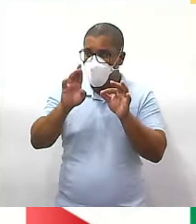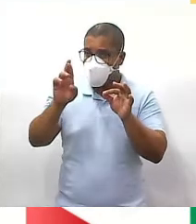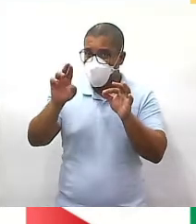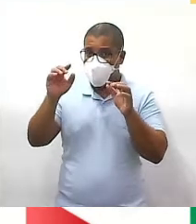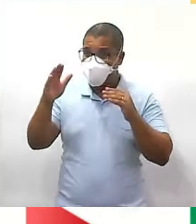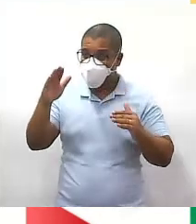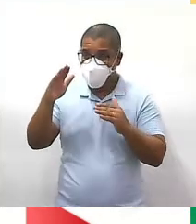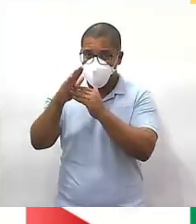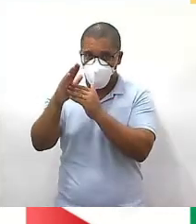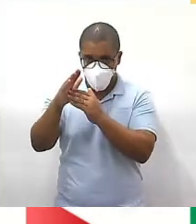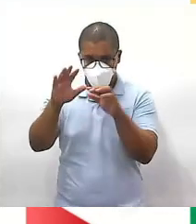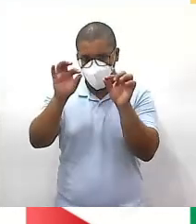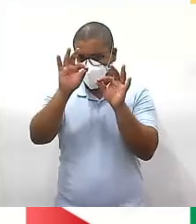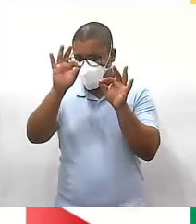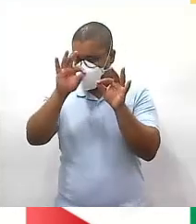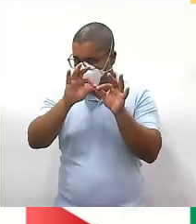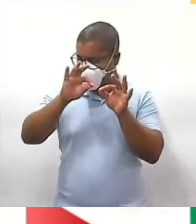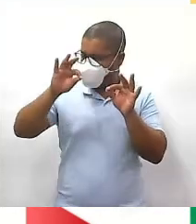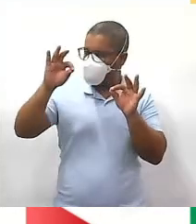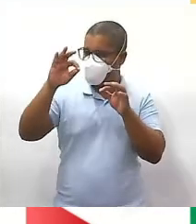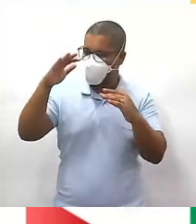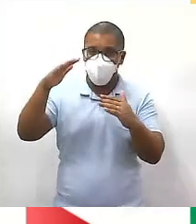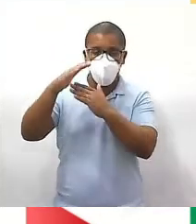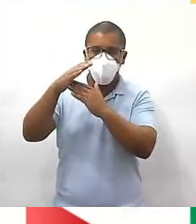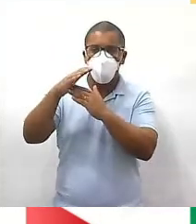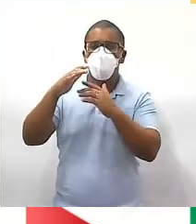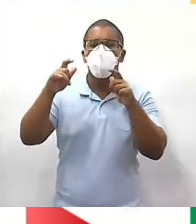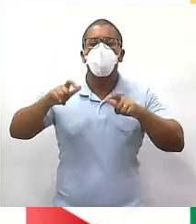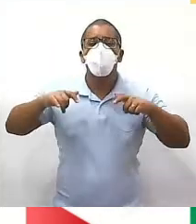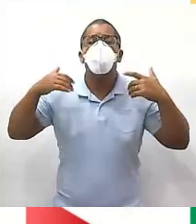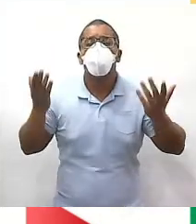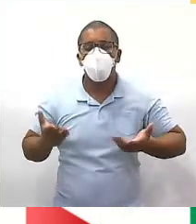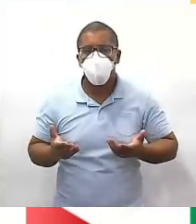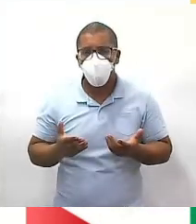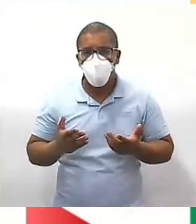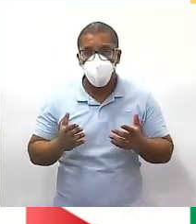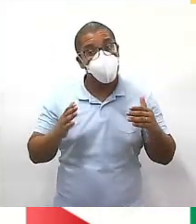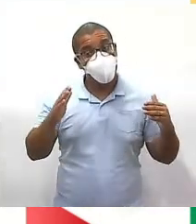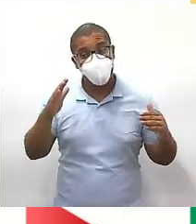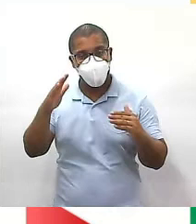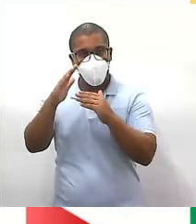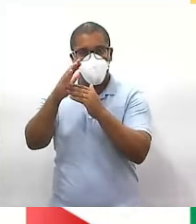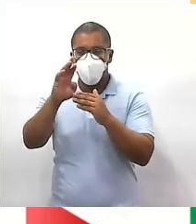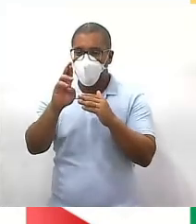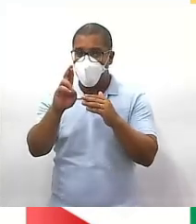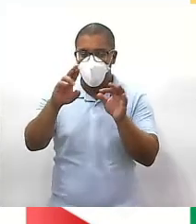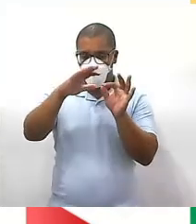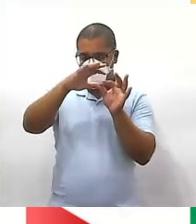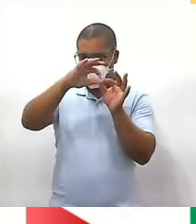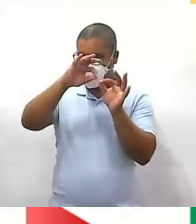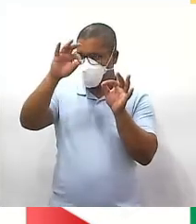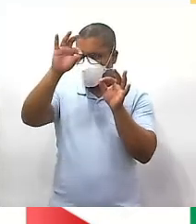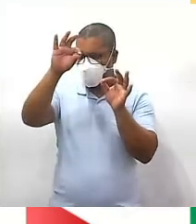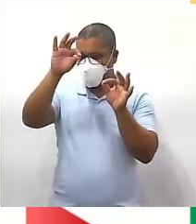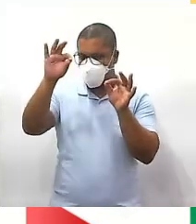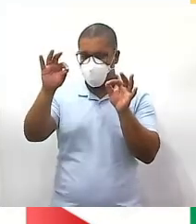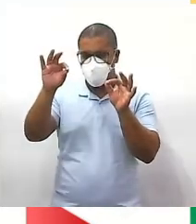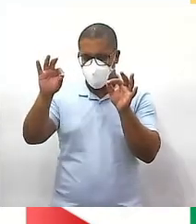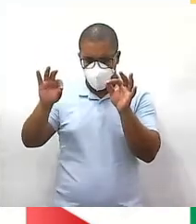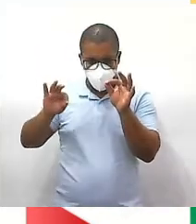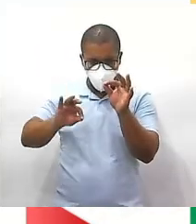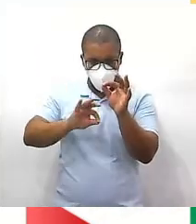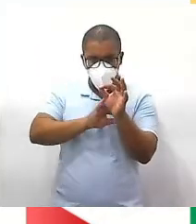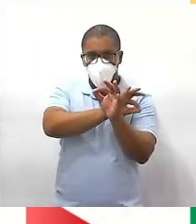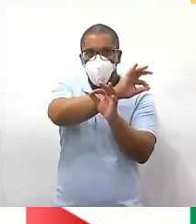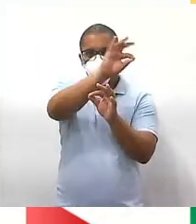limitação do lugar geométrico. Qual é o lugar geométrico? É até onde o raio vai, ok? Deu para entender mais ou menos? É isso